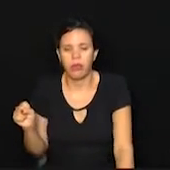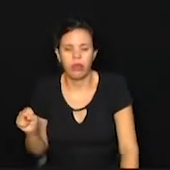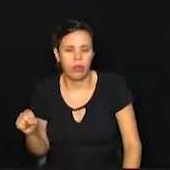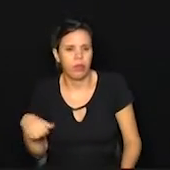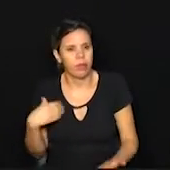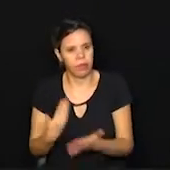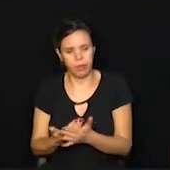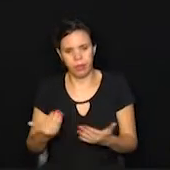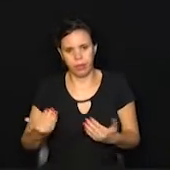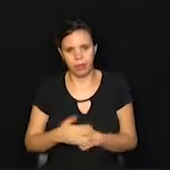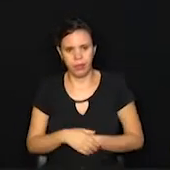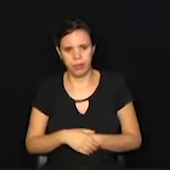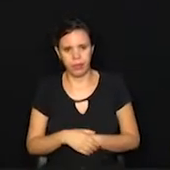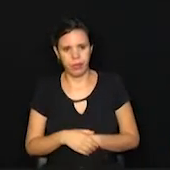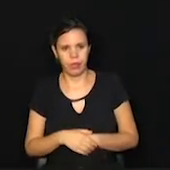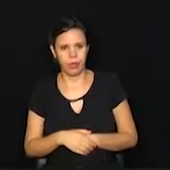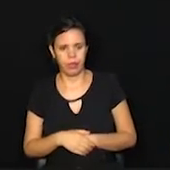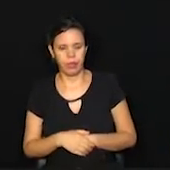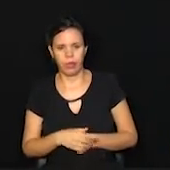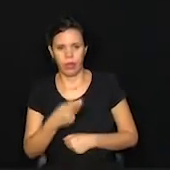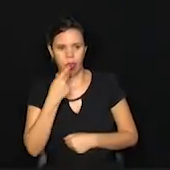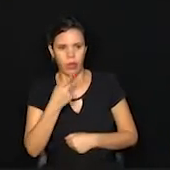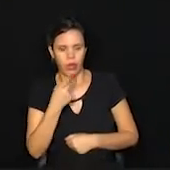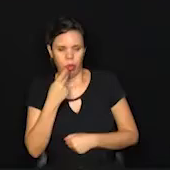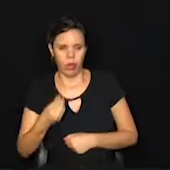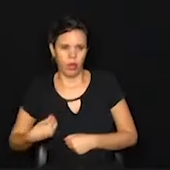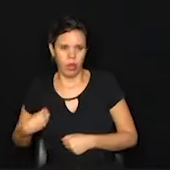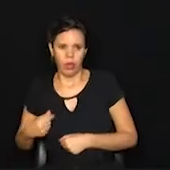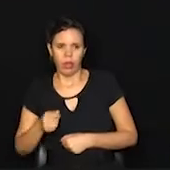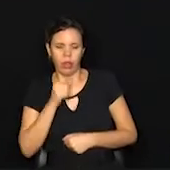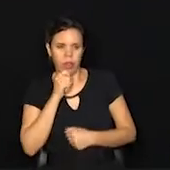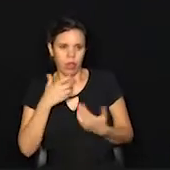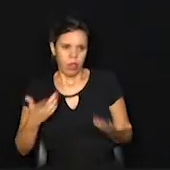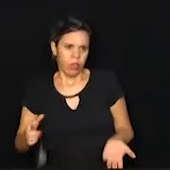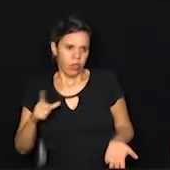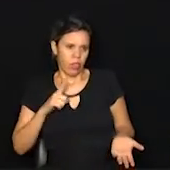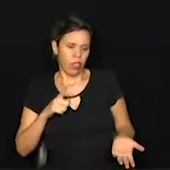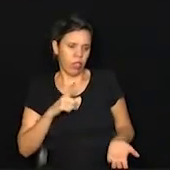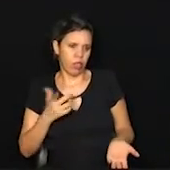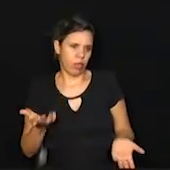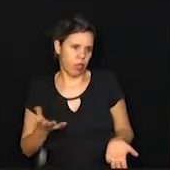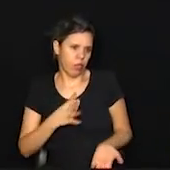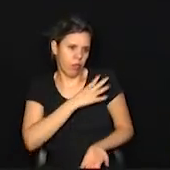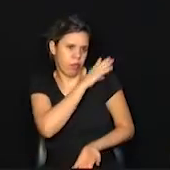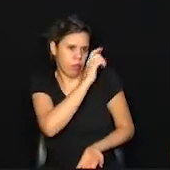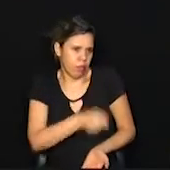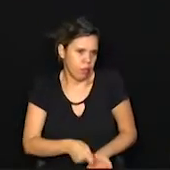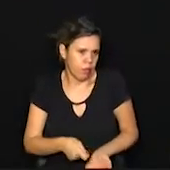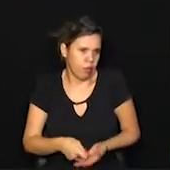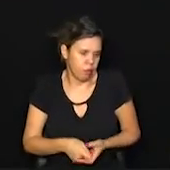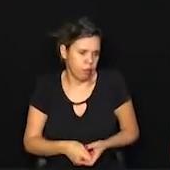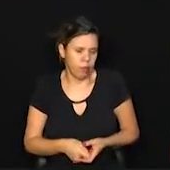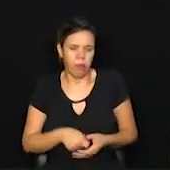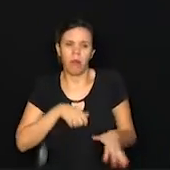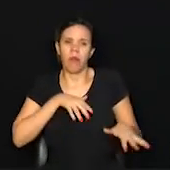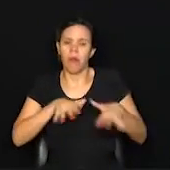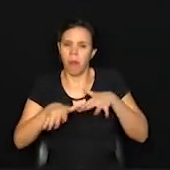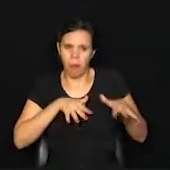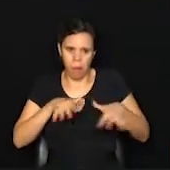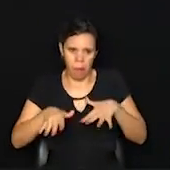daí aquele clima que eu falei que ainda existia de tinha ditadura Mas tinha uma certa